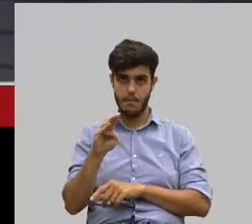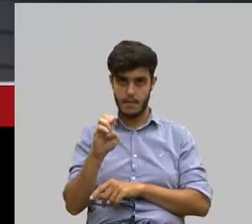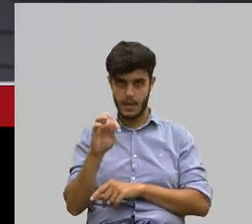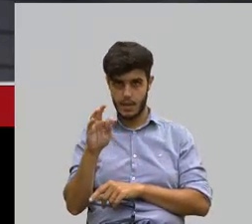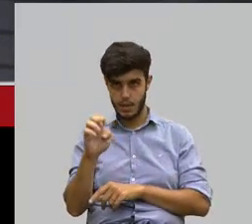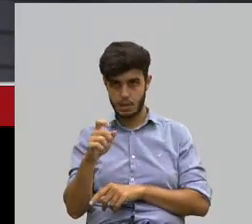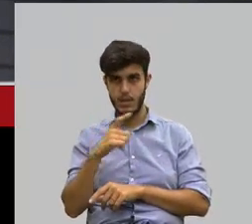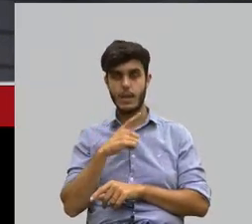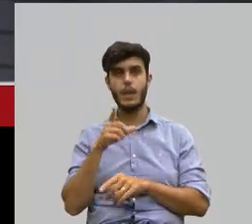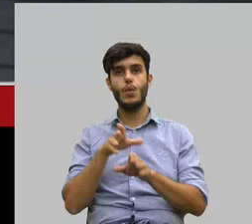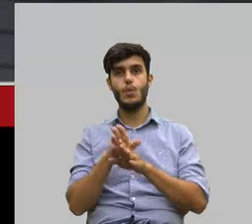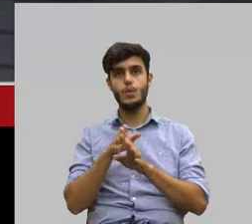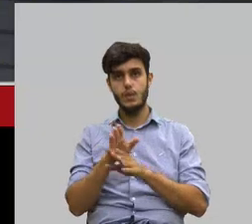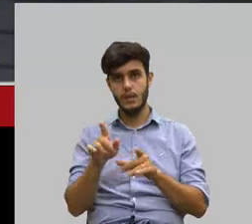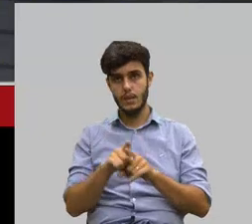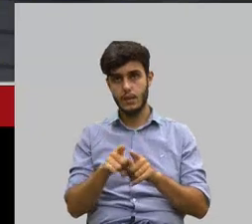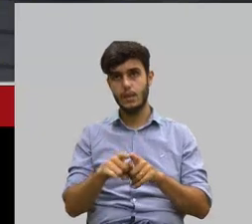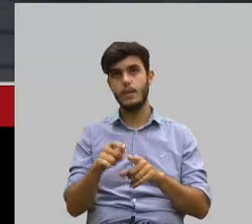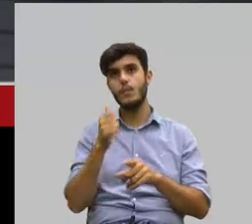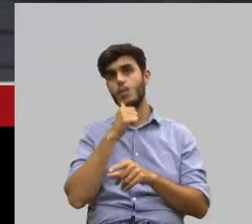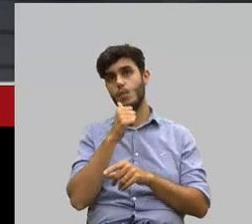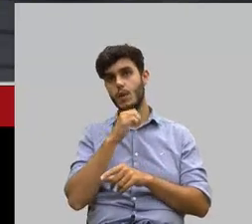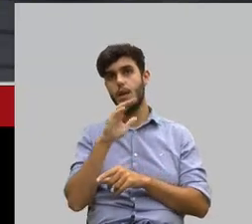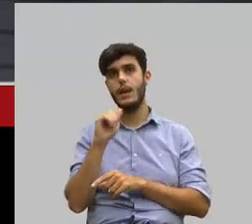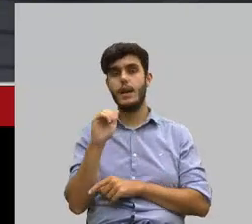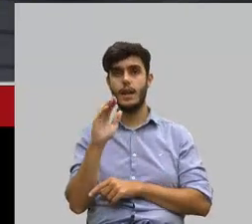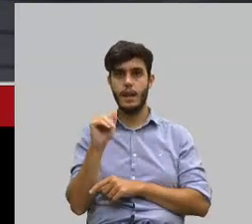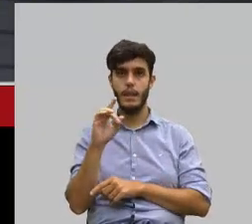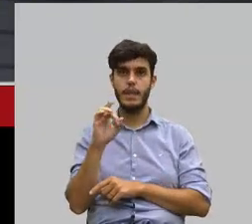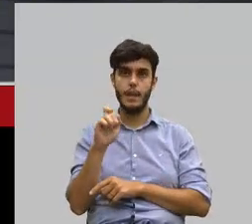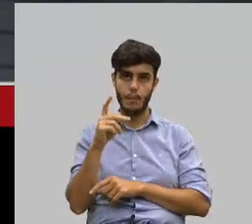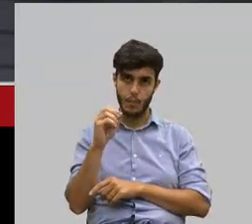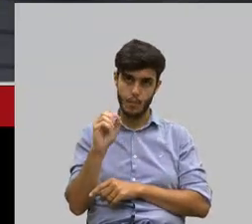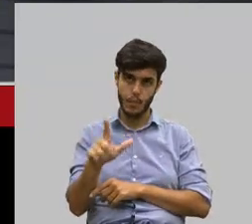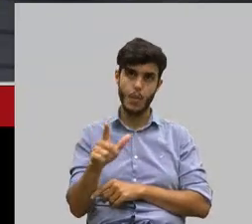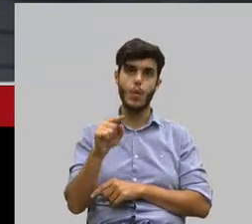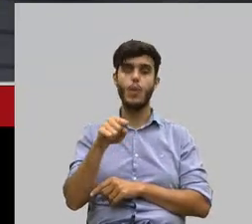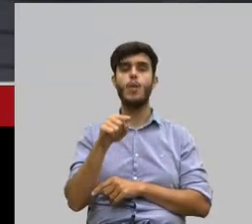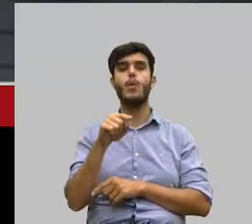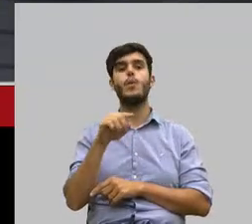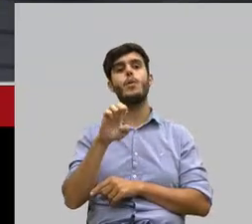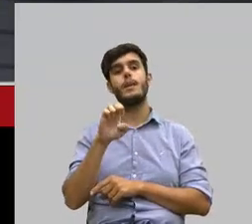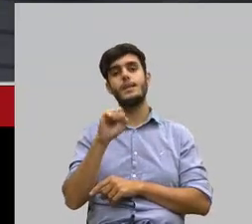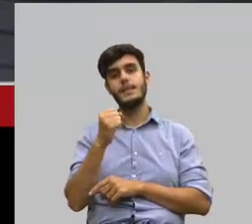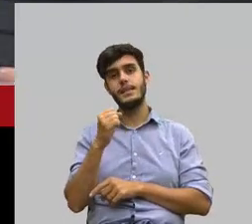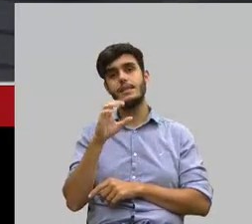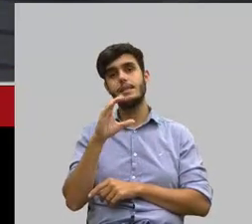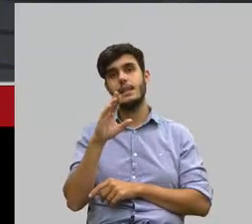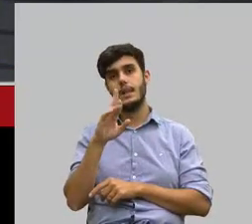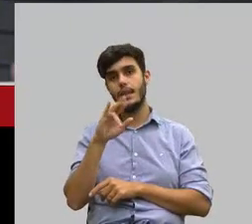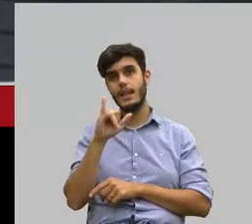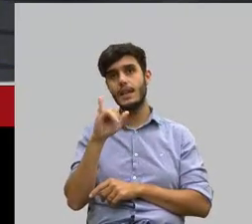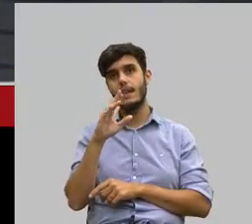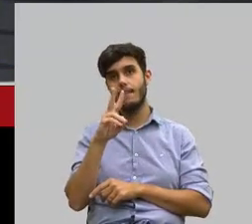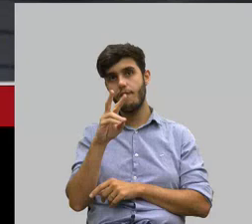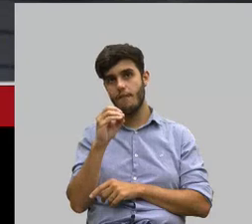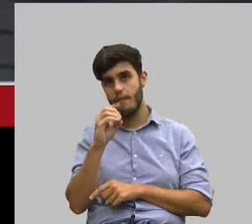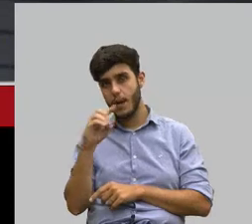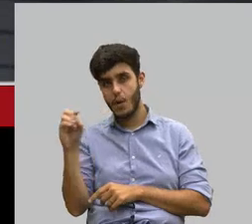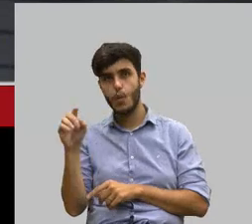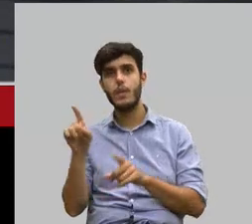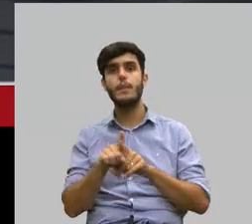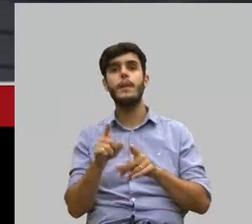temos ainda como conselheiras a diretora da Acadepol e a inspetora Geral de escrivães então um debate contínuo é isso quais estratégias temos que